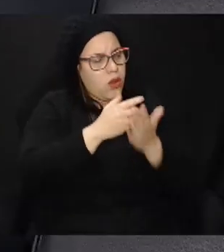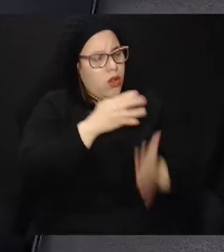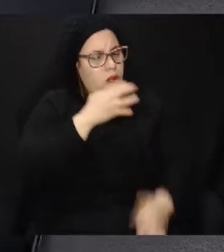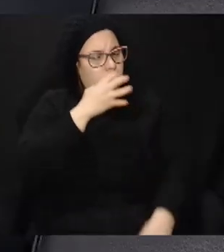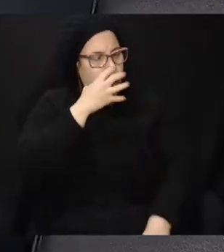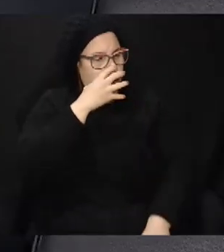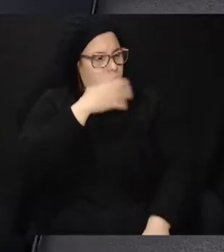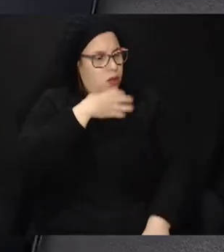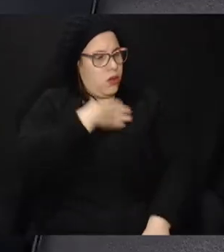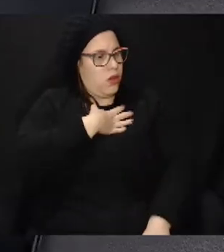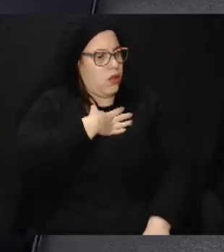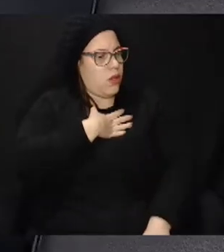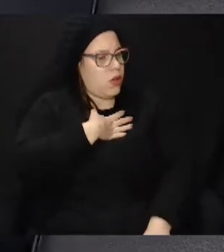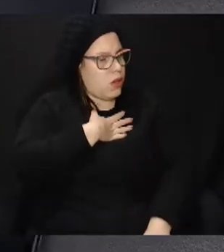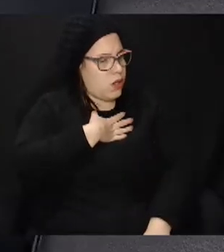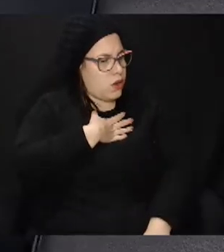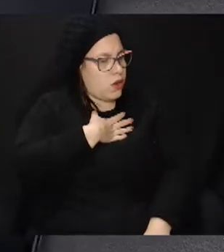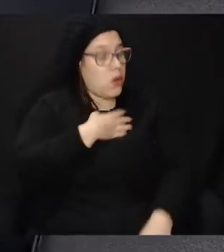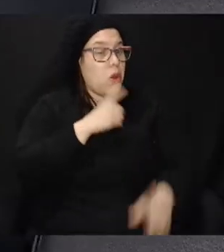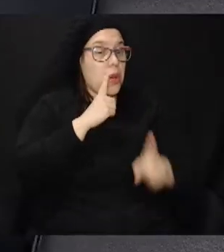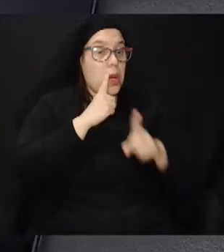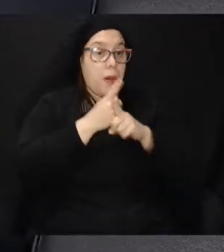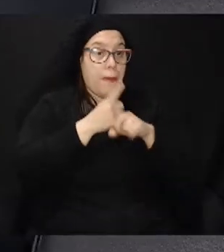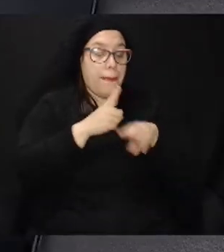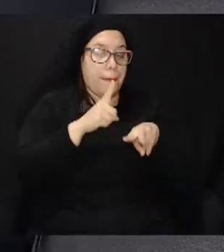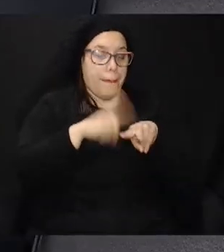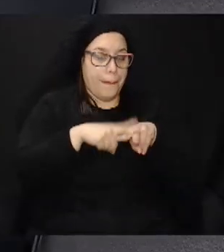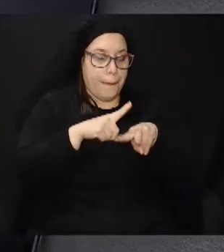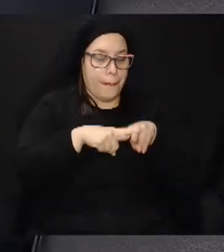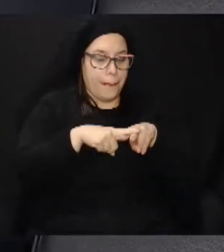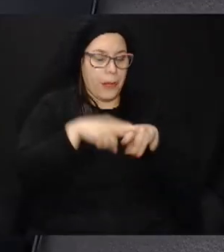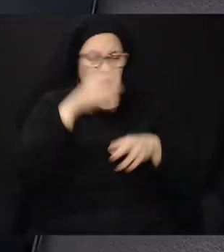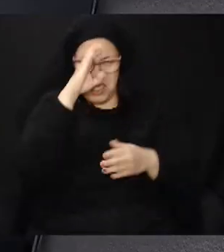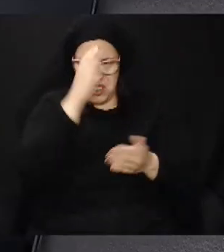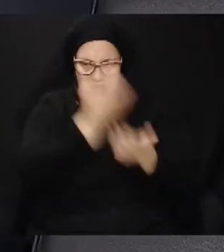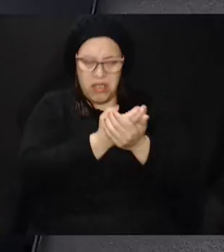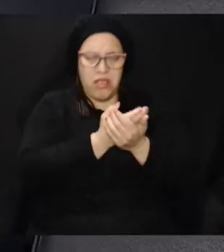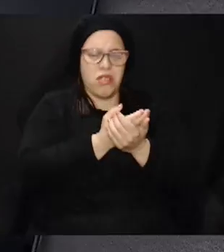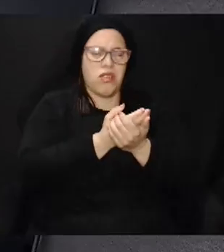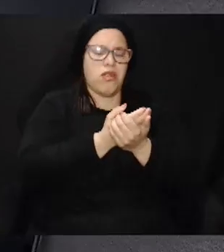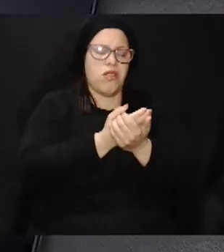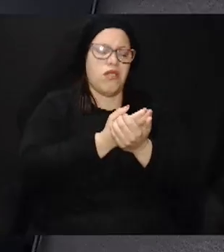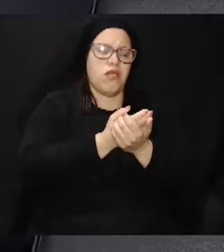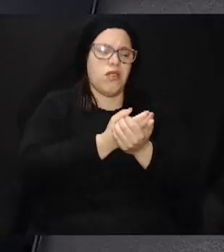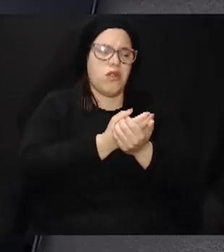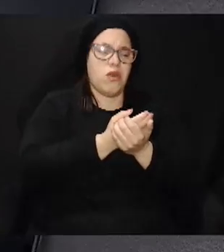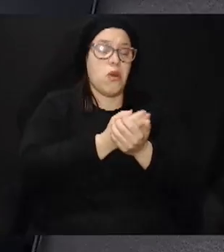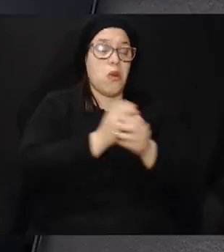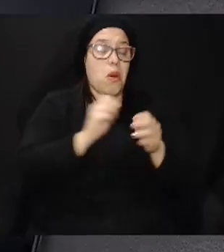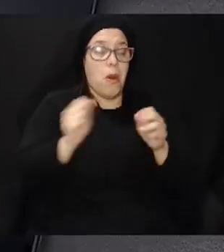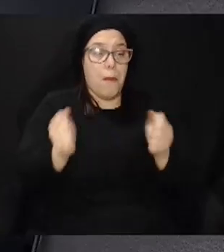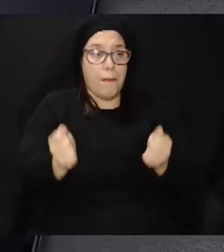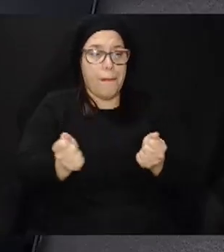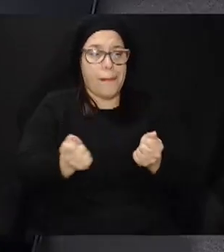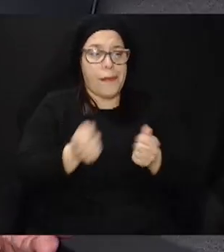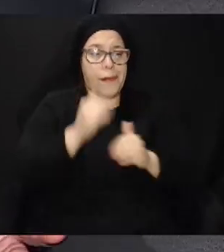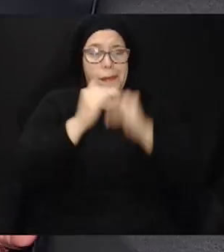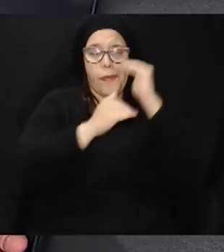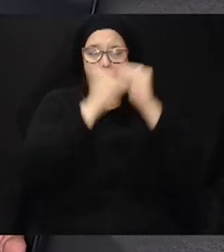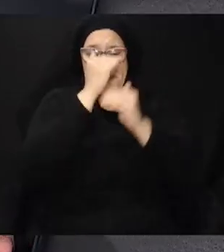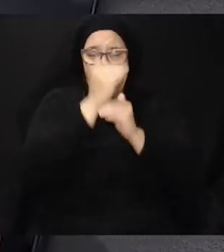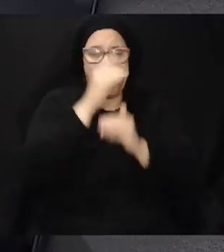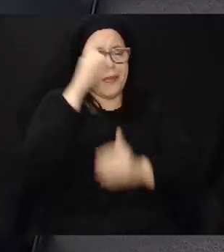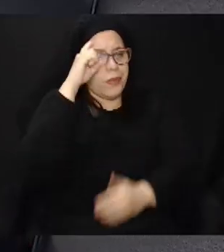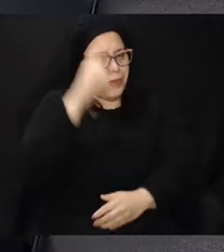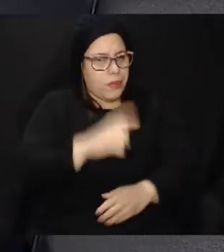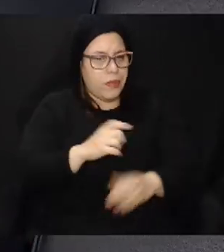porque vinha de encontro com aquilo que eu acredito. Eu acho que o planeta é um planeta próspero, isso é determinado pela quantidade